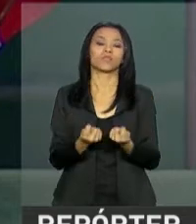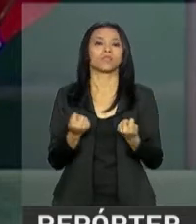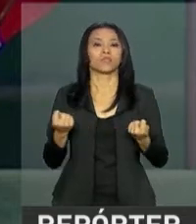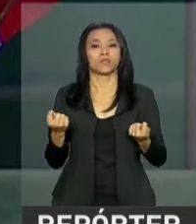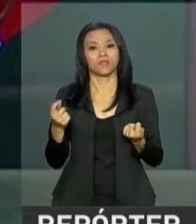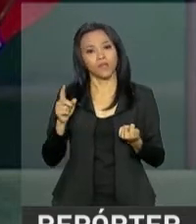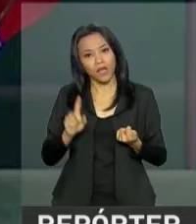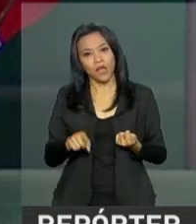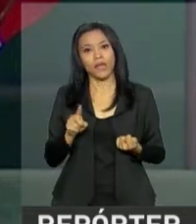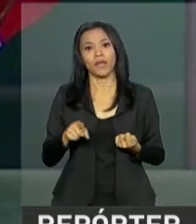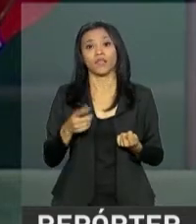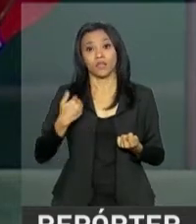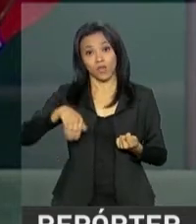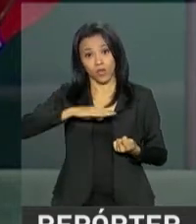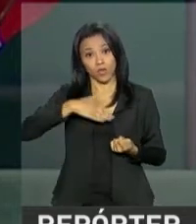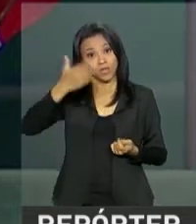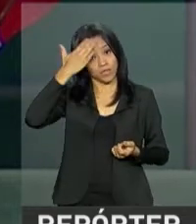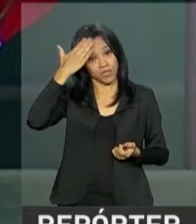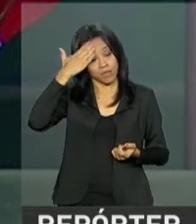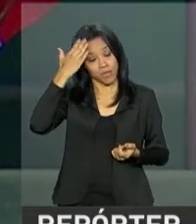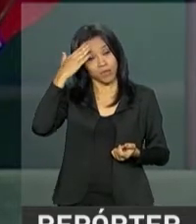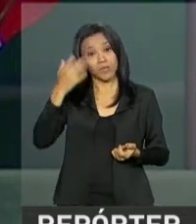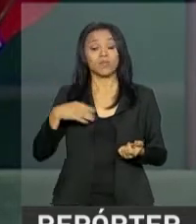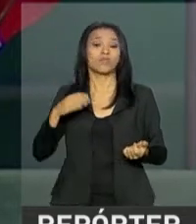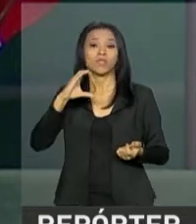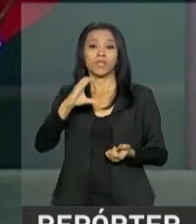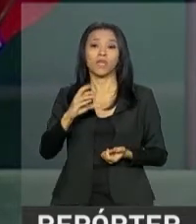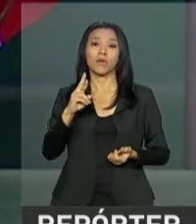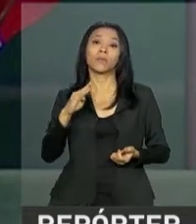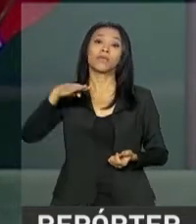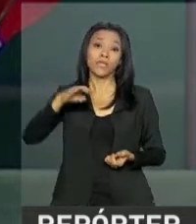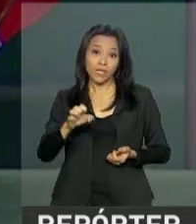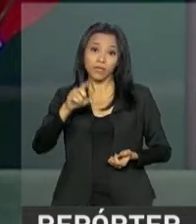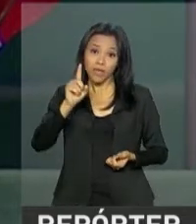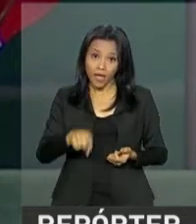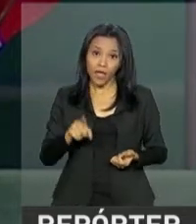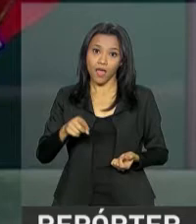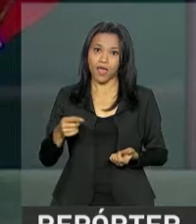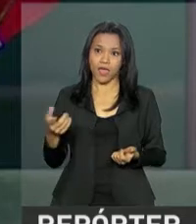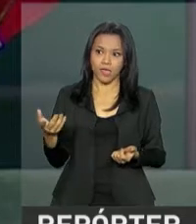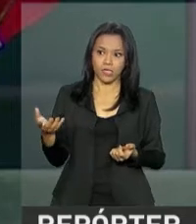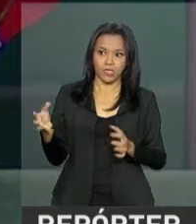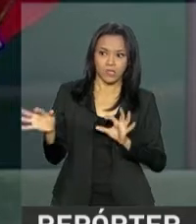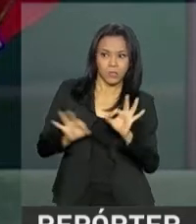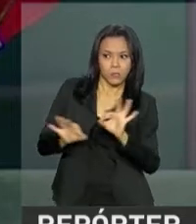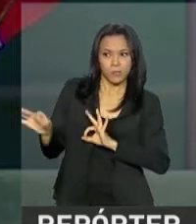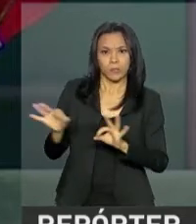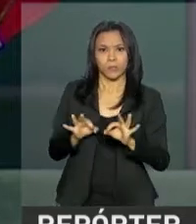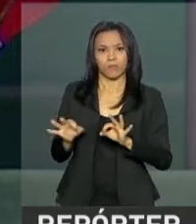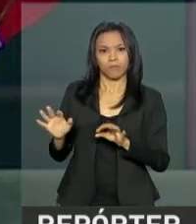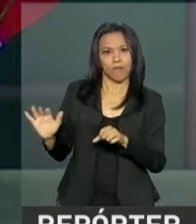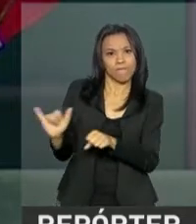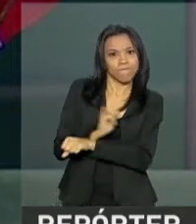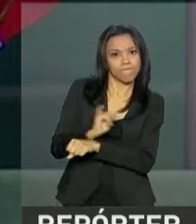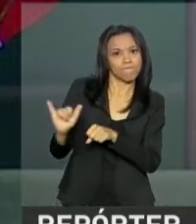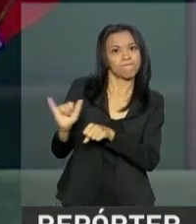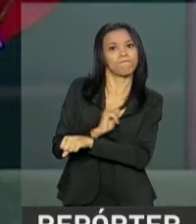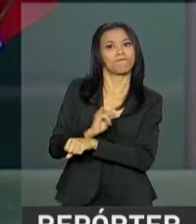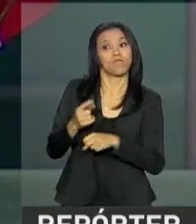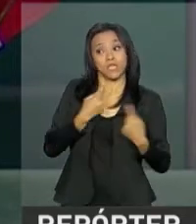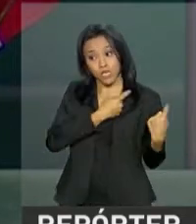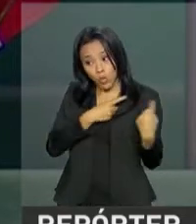nós sabemos que o crime organizado é altamente sofisticado pois o combate a ele